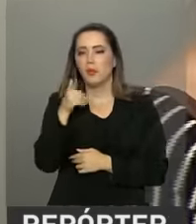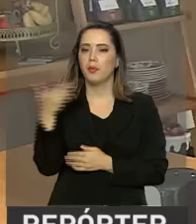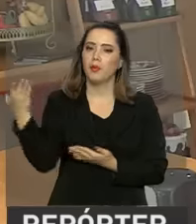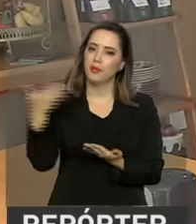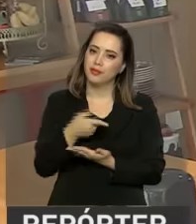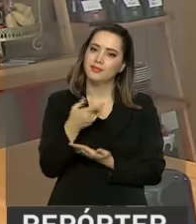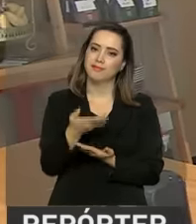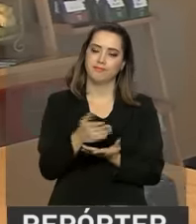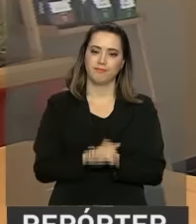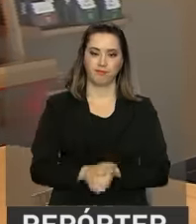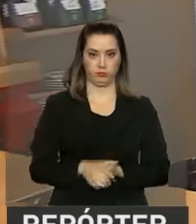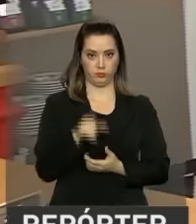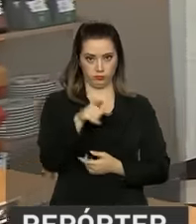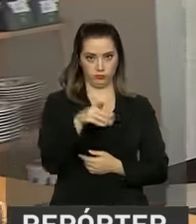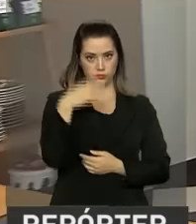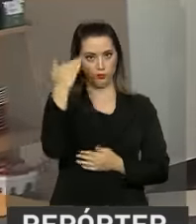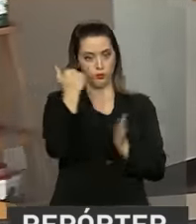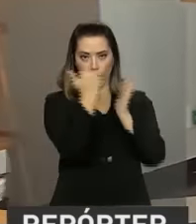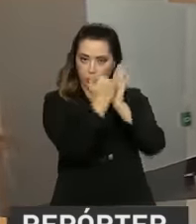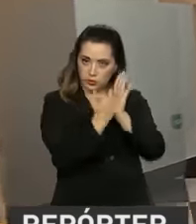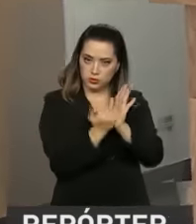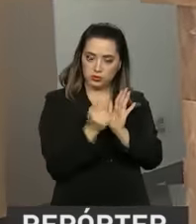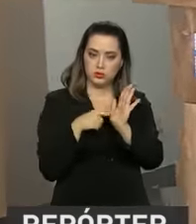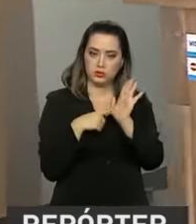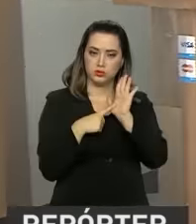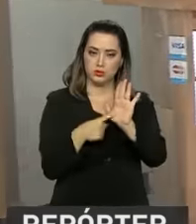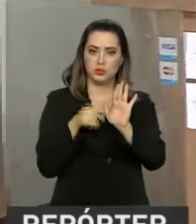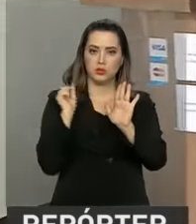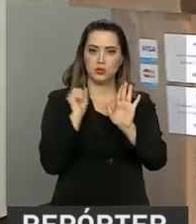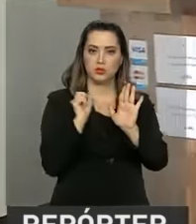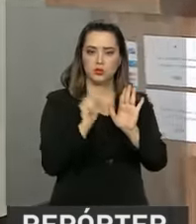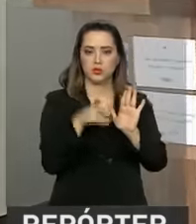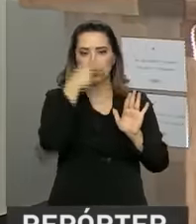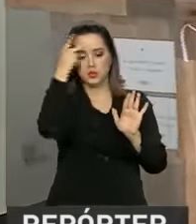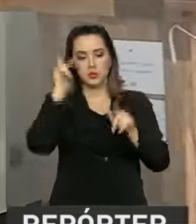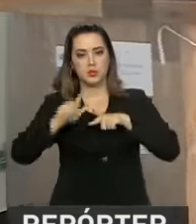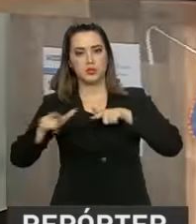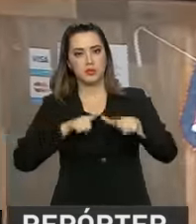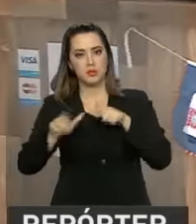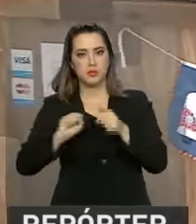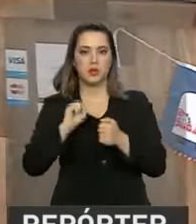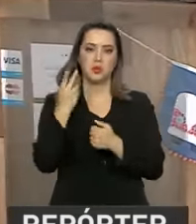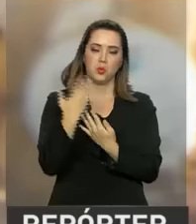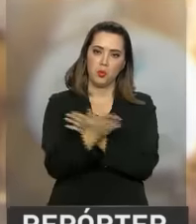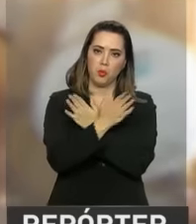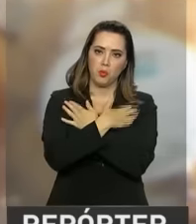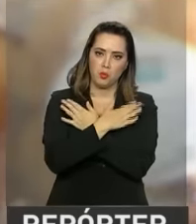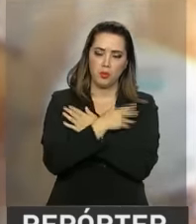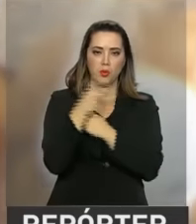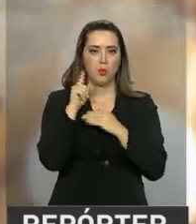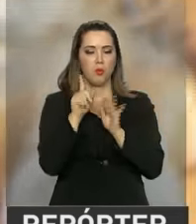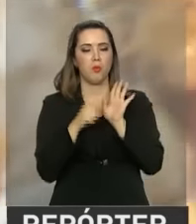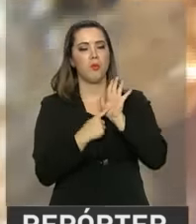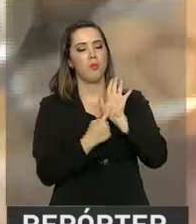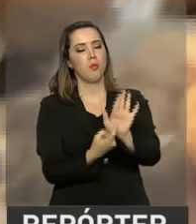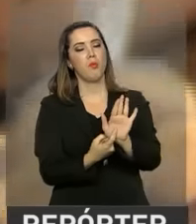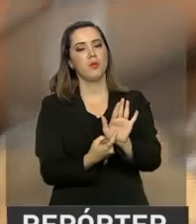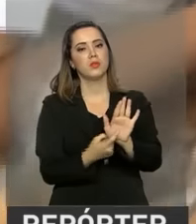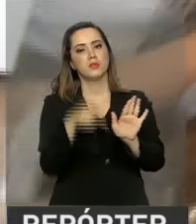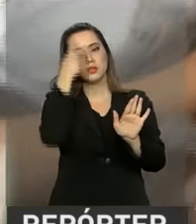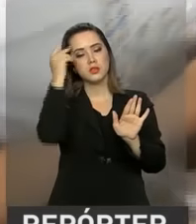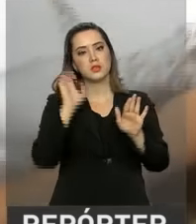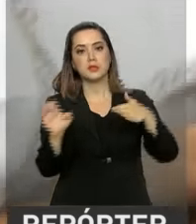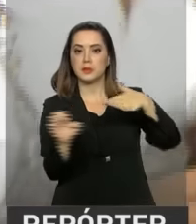por elas. E dados do Cadastro Geral de Empregados e Desempregados, CAGED, mostram que as micro e pequenas empresas do